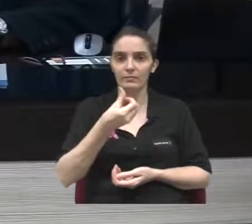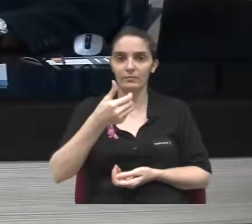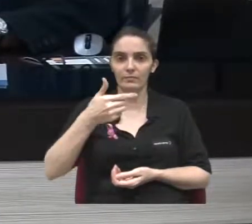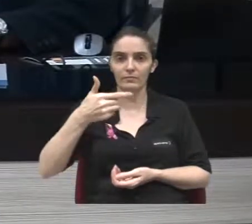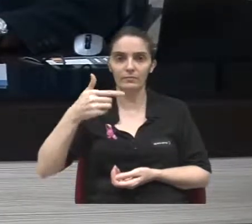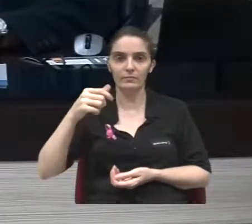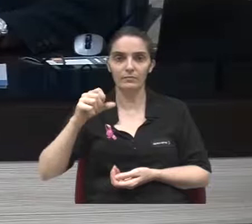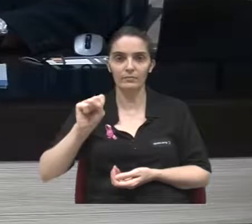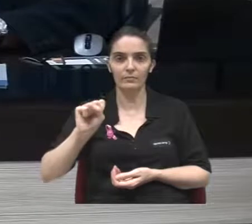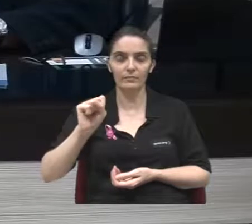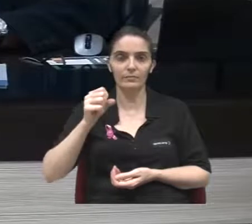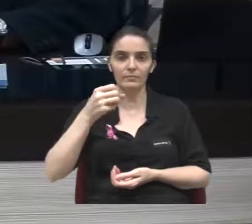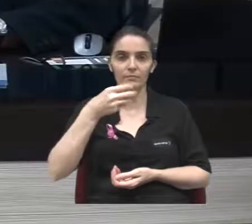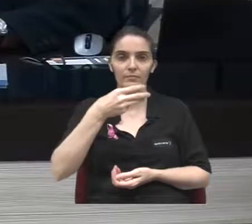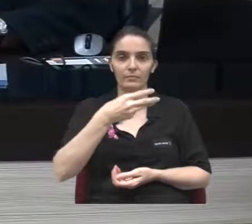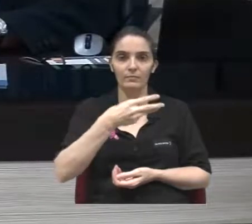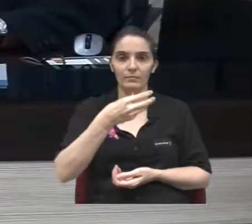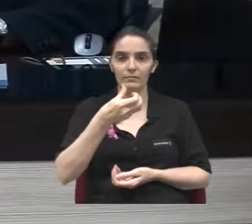3628/19.